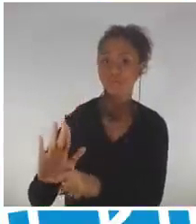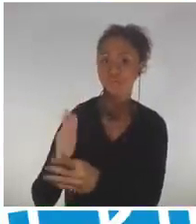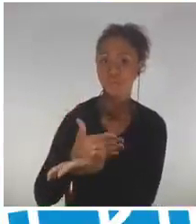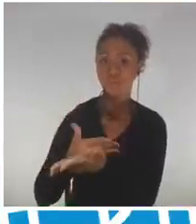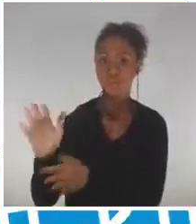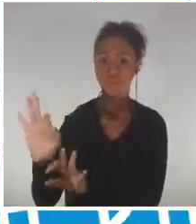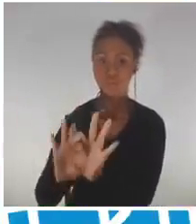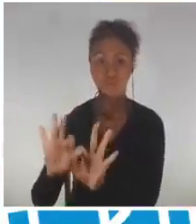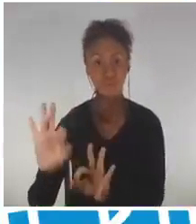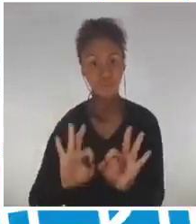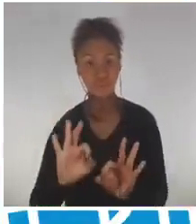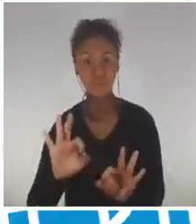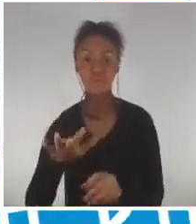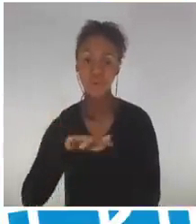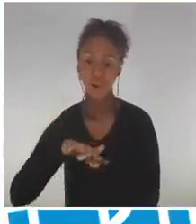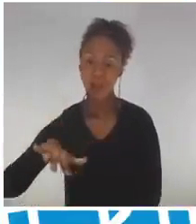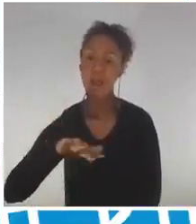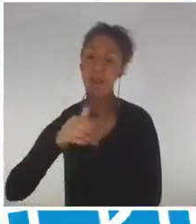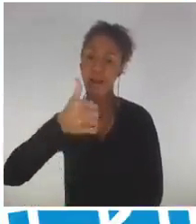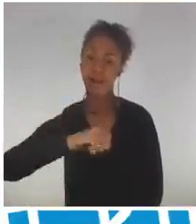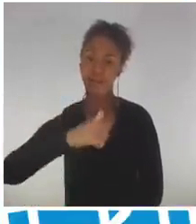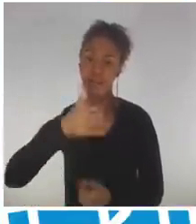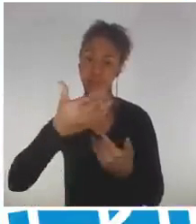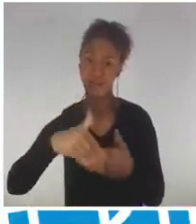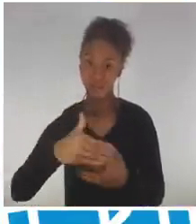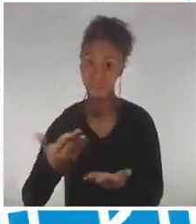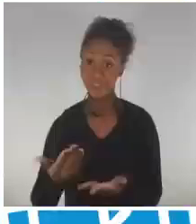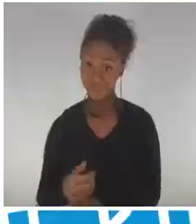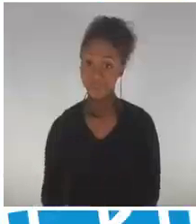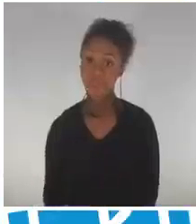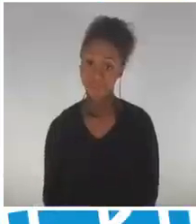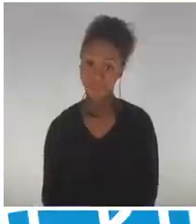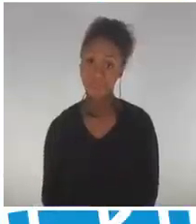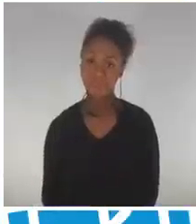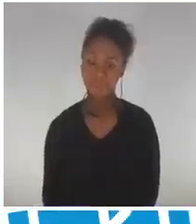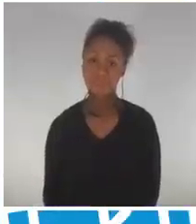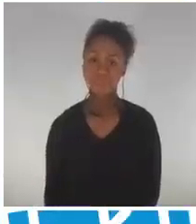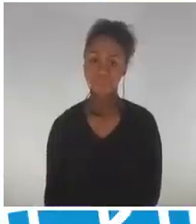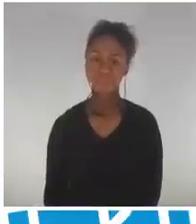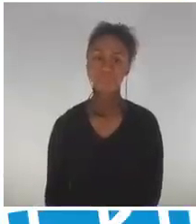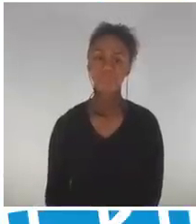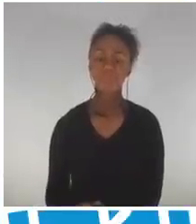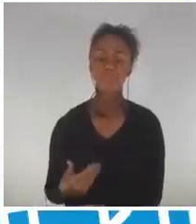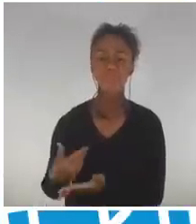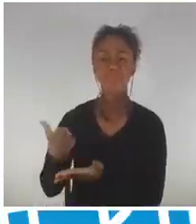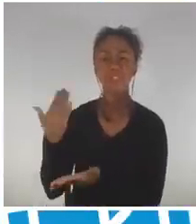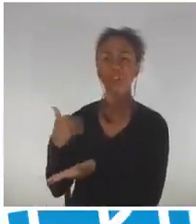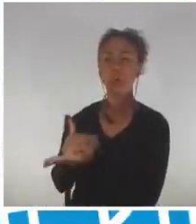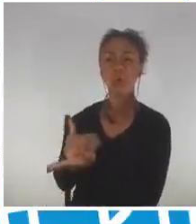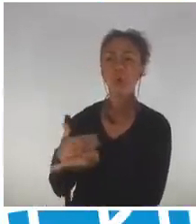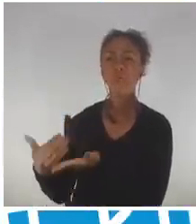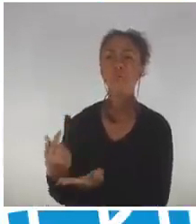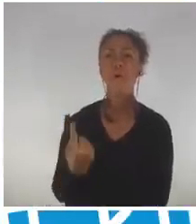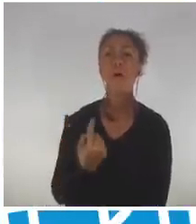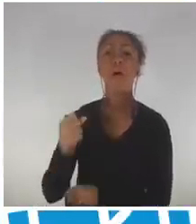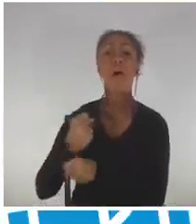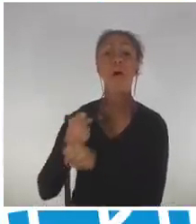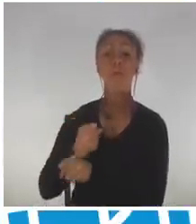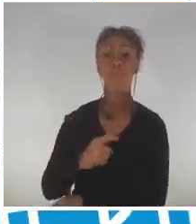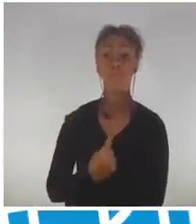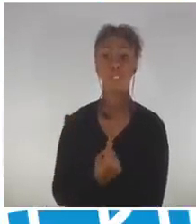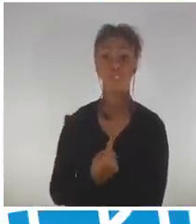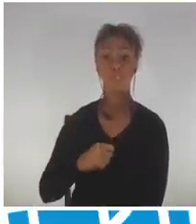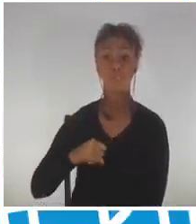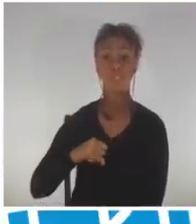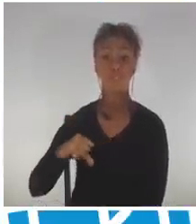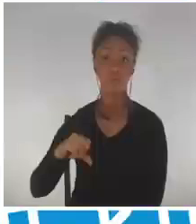nesse sistema de avaliação, né? Ele tem início lá no início dos anos 90, né, e com a